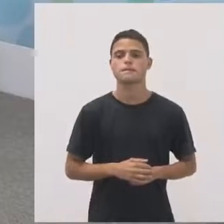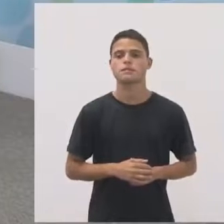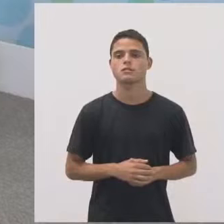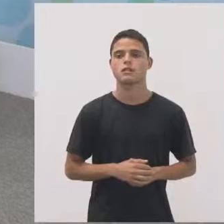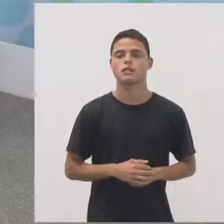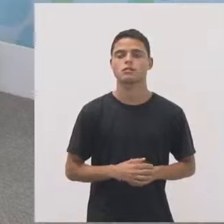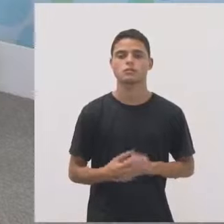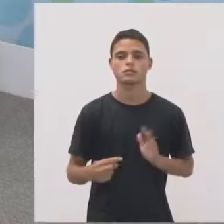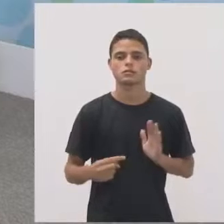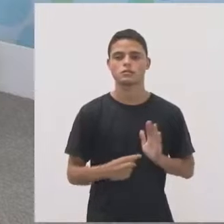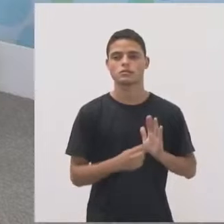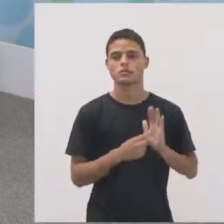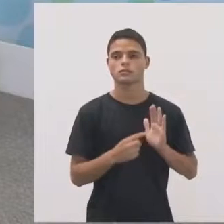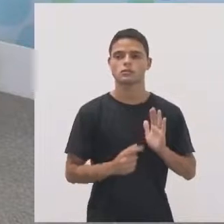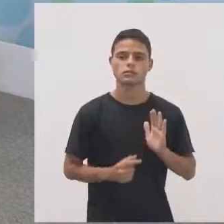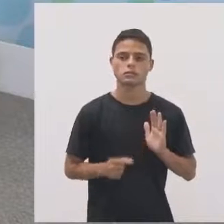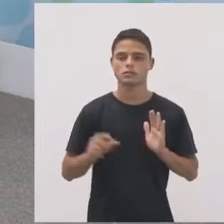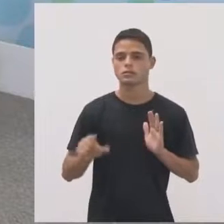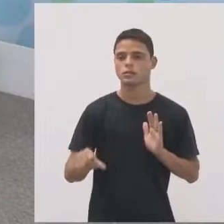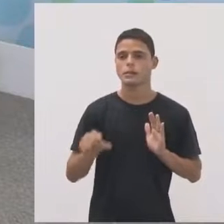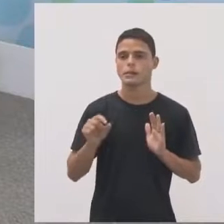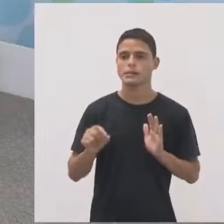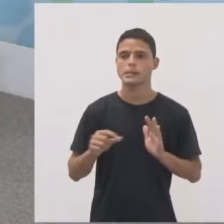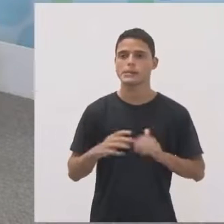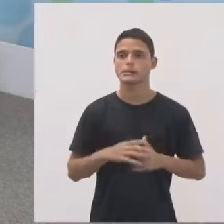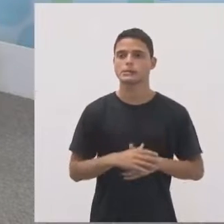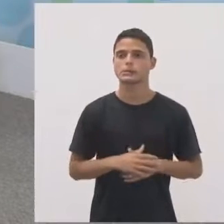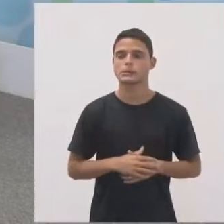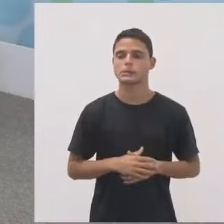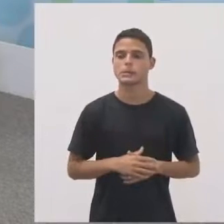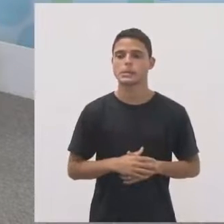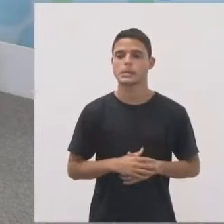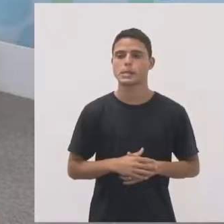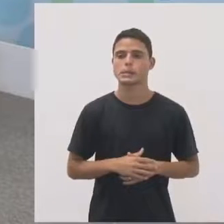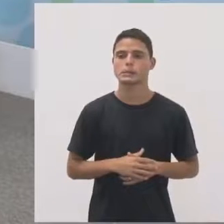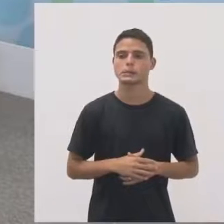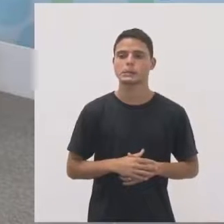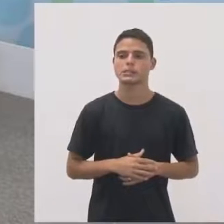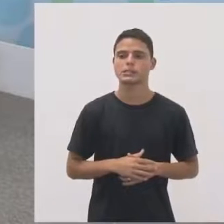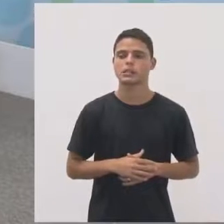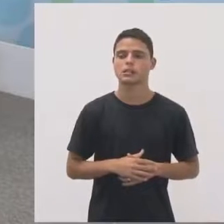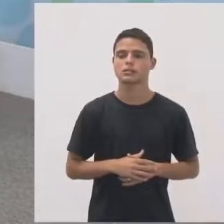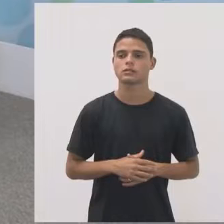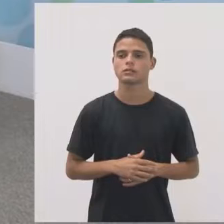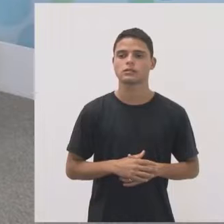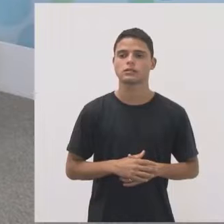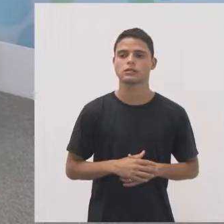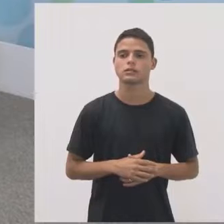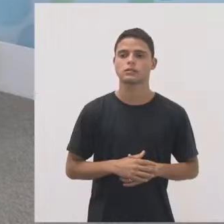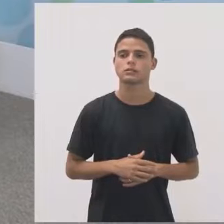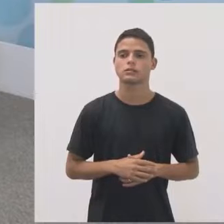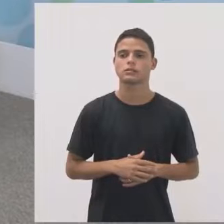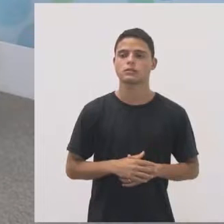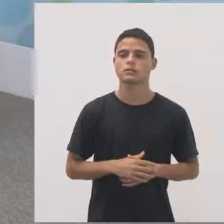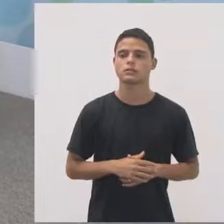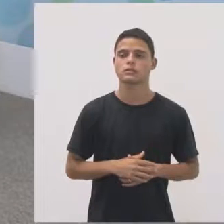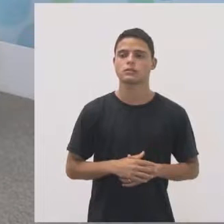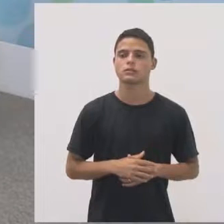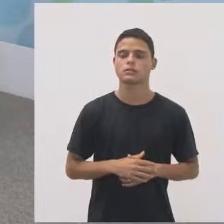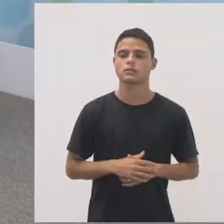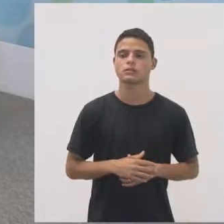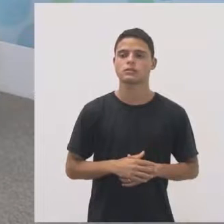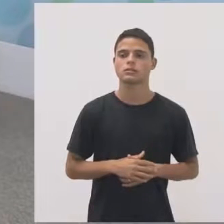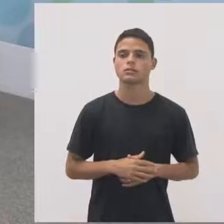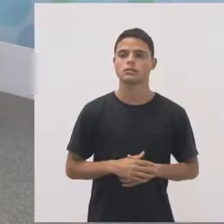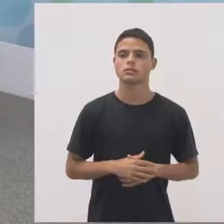Então, vamos lá. A gente seleciona português, Brasil, ABNT2. Um momento. Oi? A tela... Virar um pouquinho. Pra